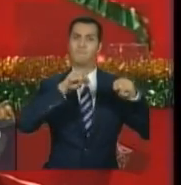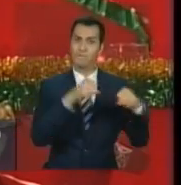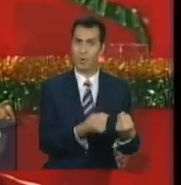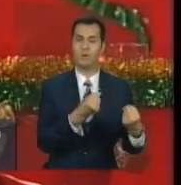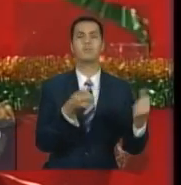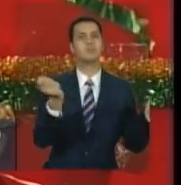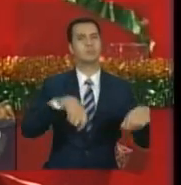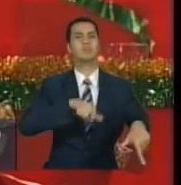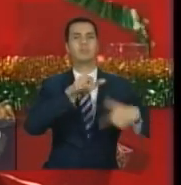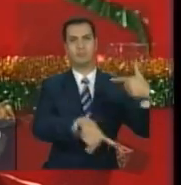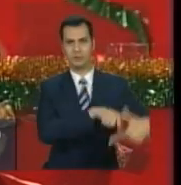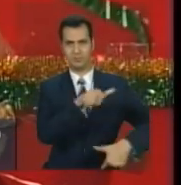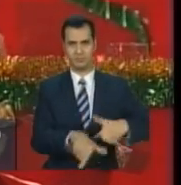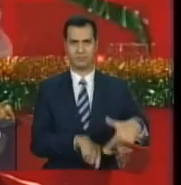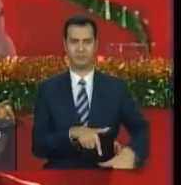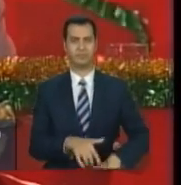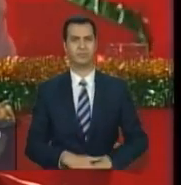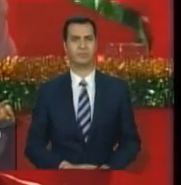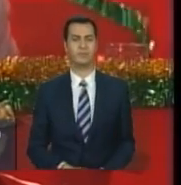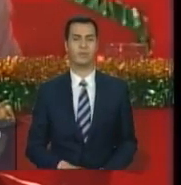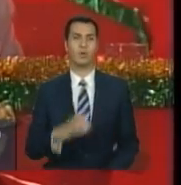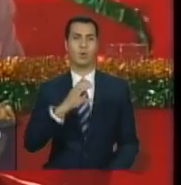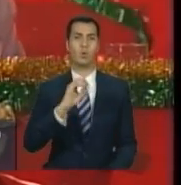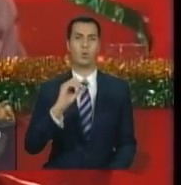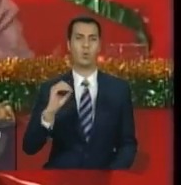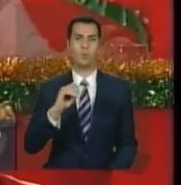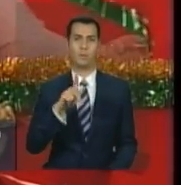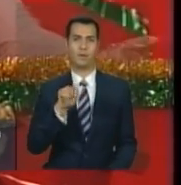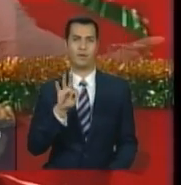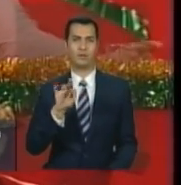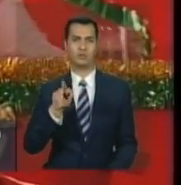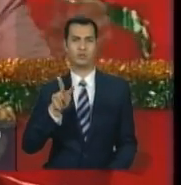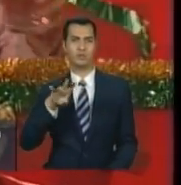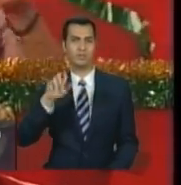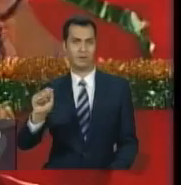sociedade. A cooperativa...